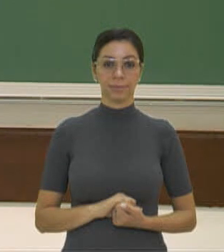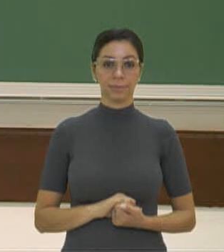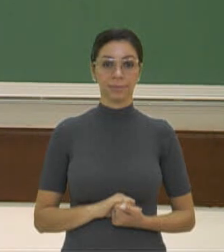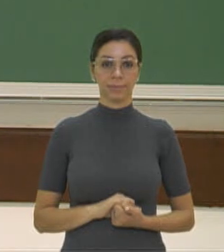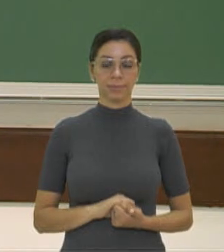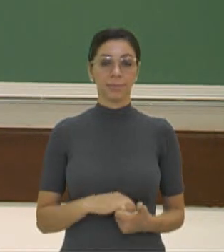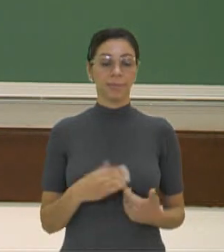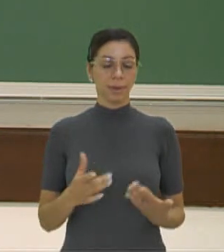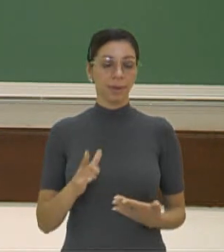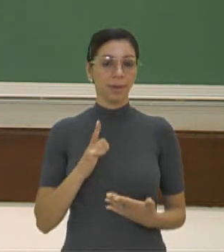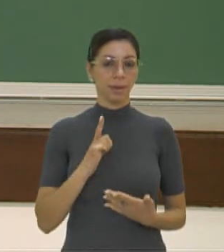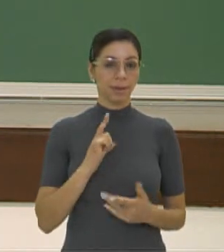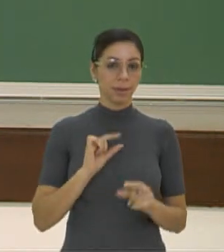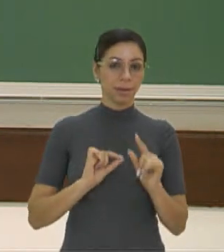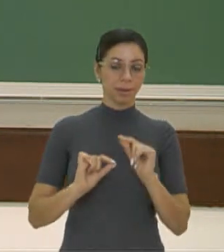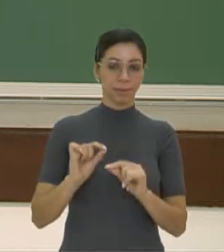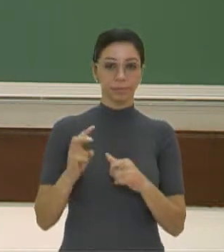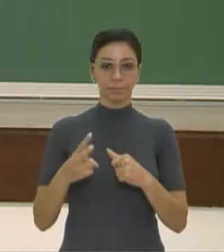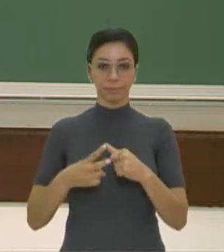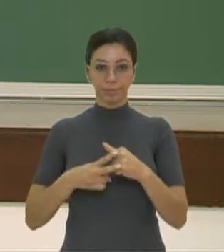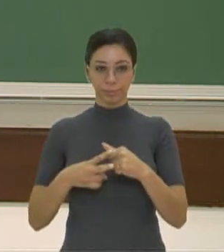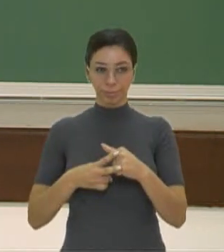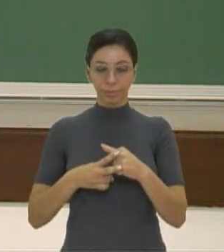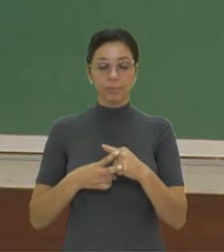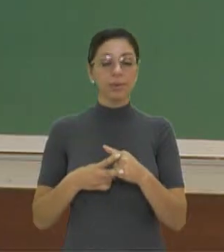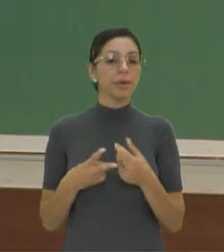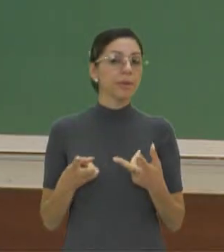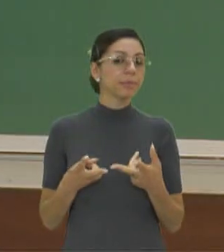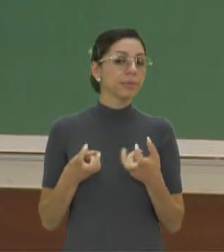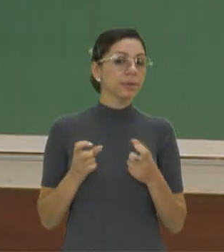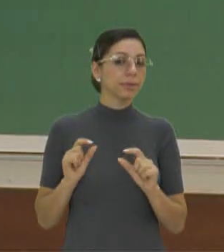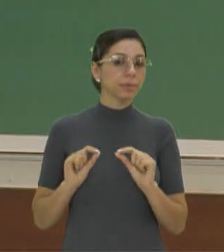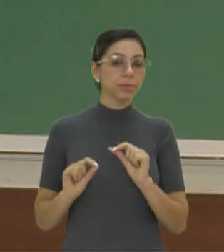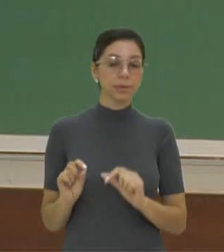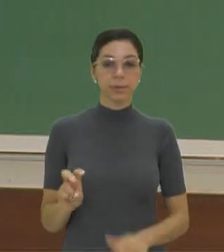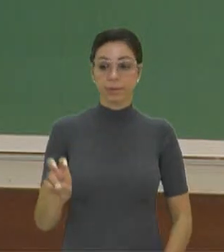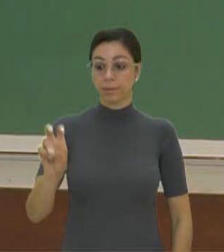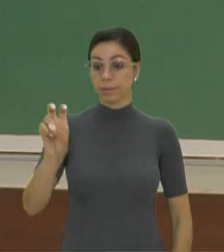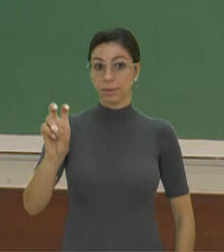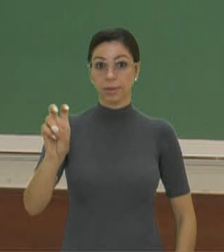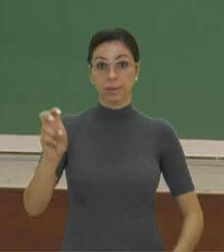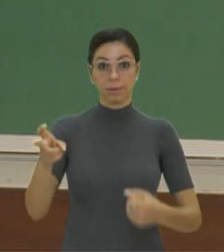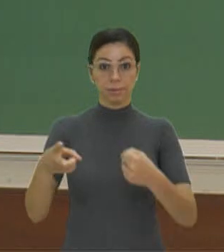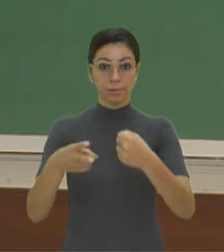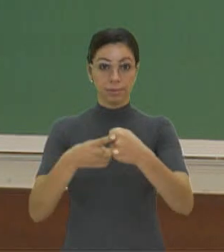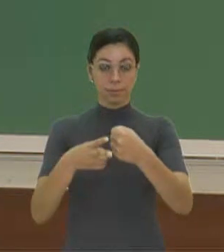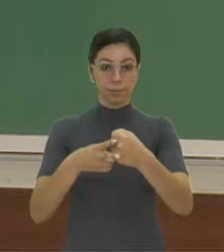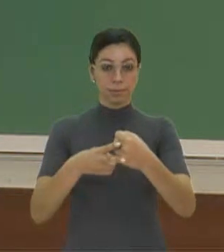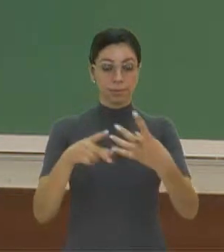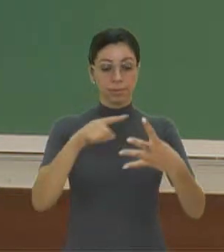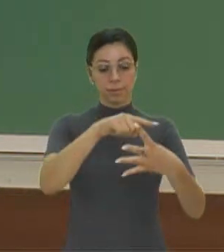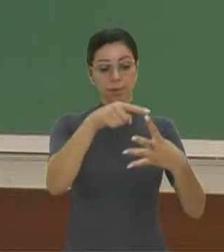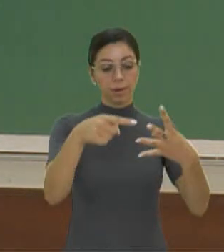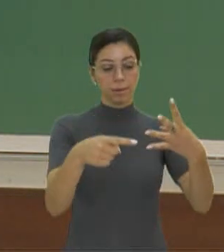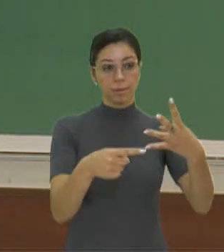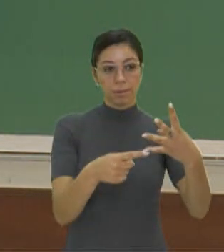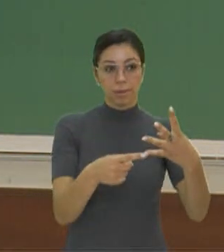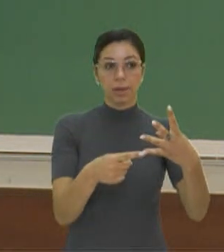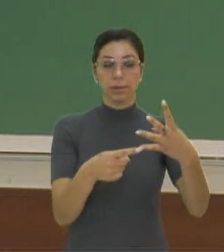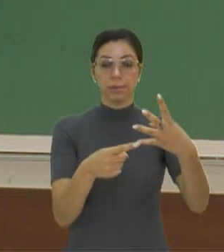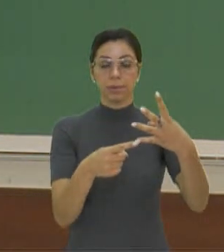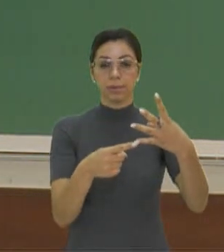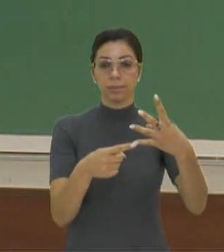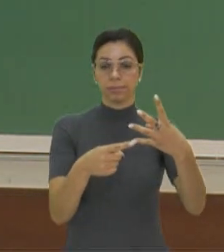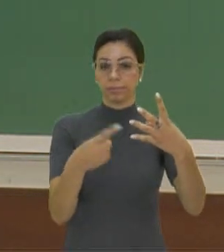Então, pessoal, nós temos os nossos verbos ali. Observem que nós temos 5 verbos e 4 espaços, então um vai ficar